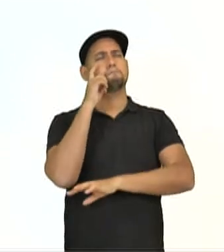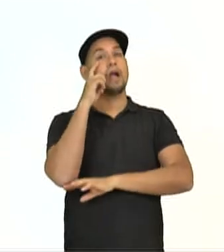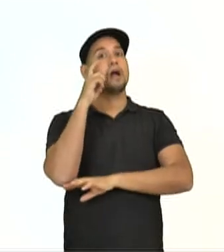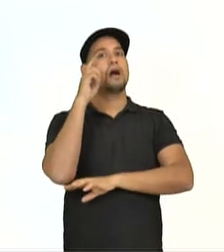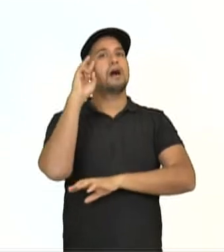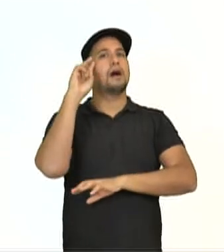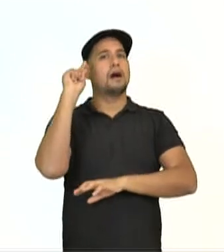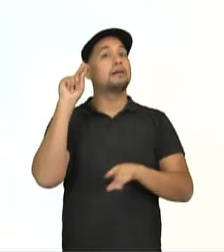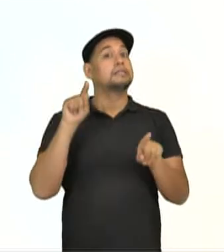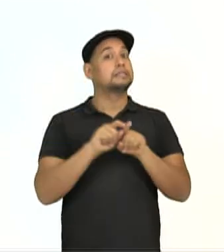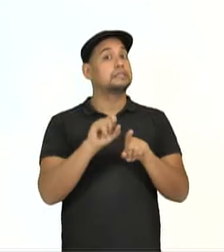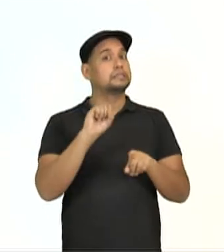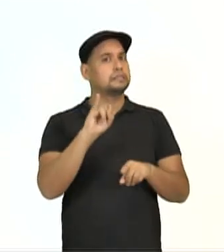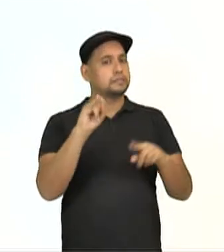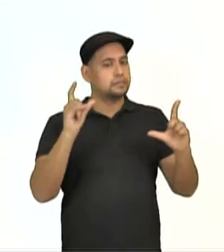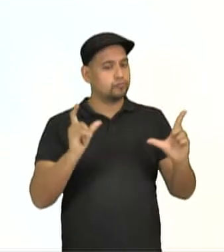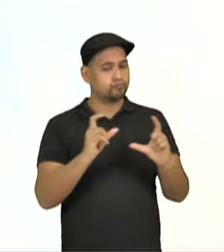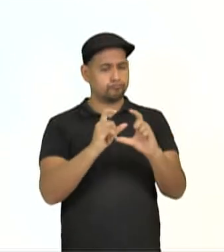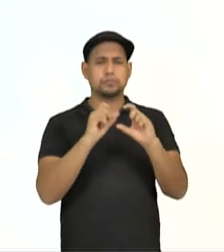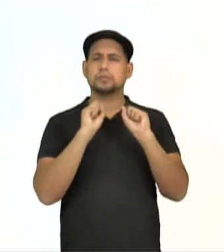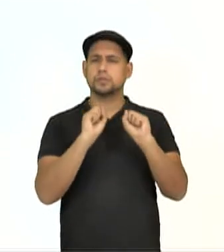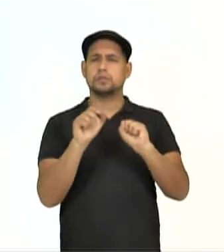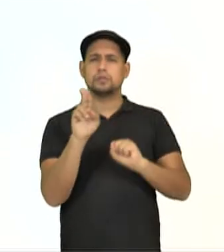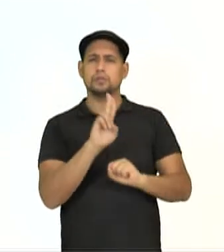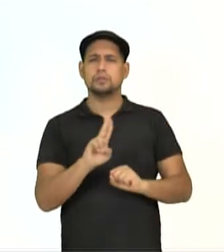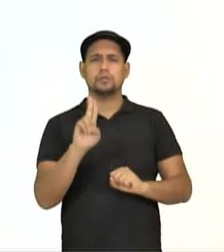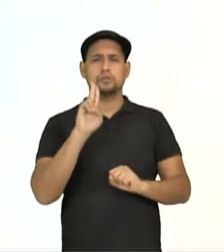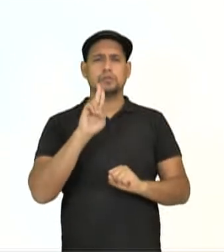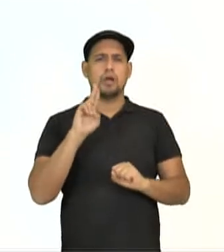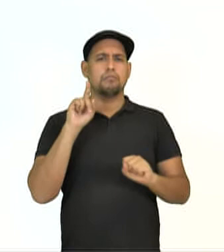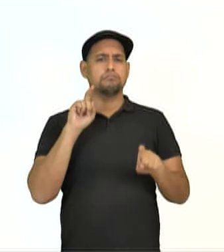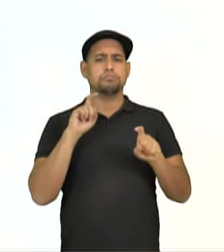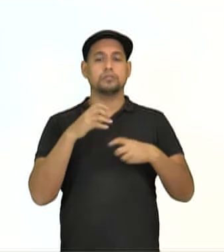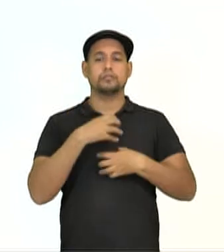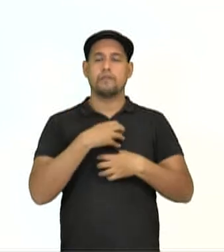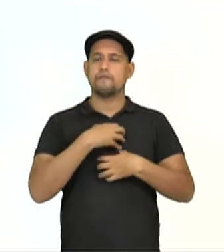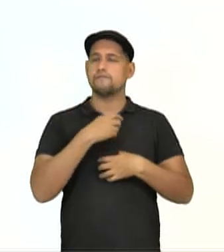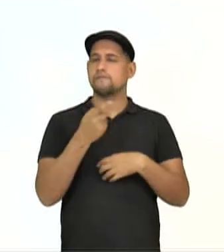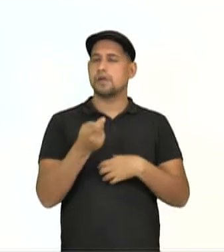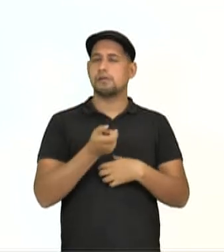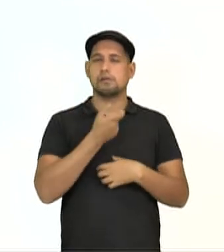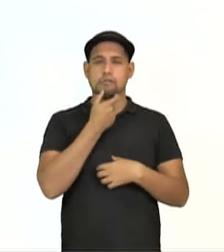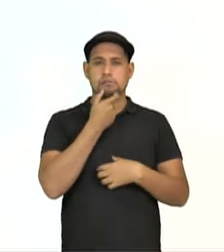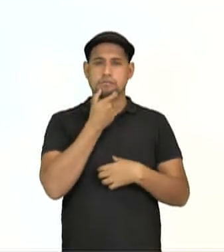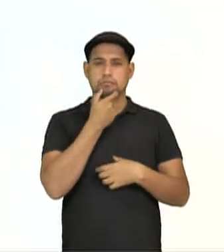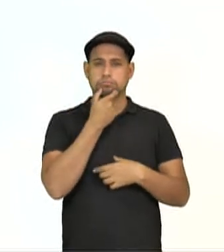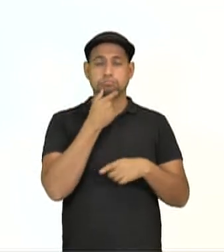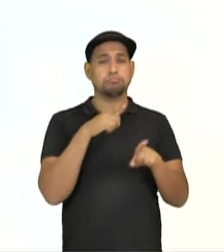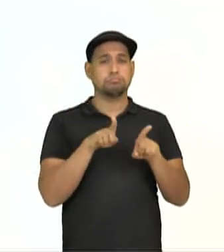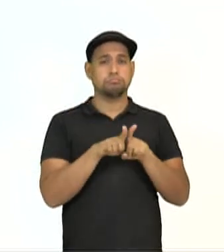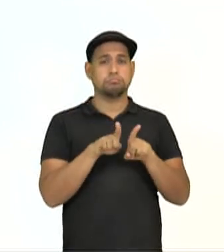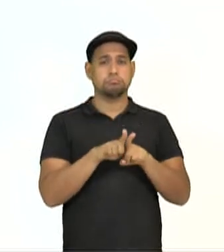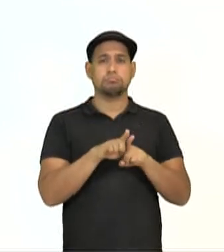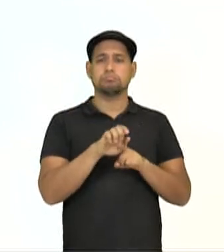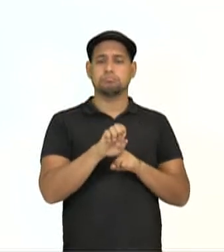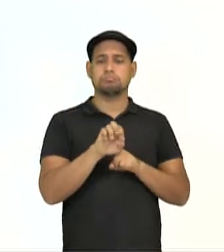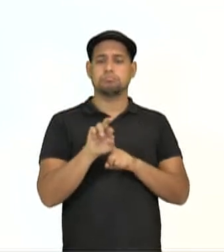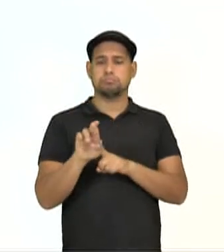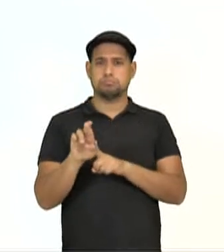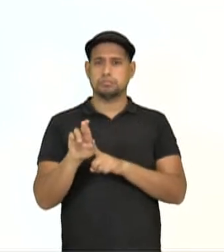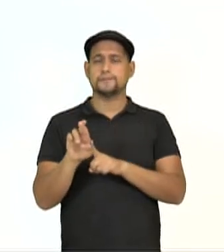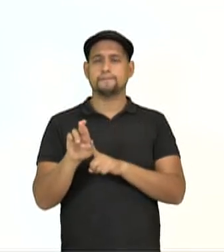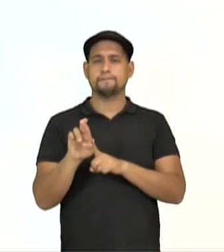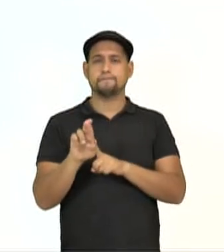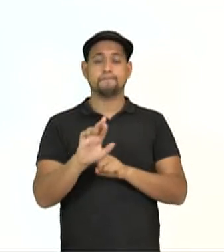aí, se ele for curtinho, você pode acrescentar mais sons, mais fonemas em inglês, e vai ser os sons de ER. Fast